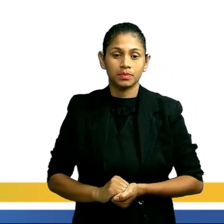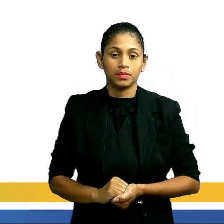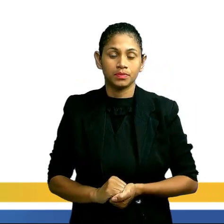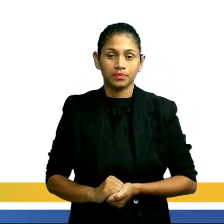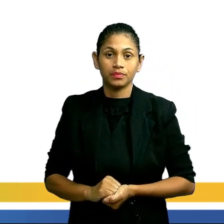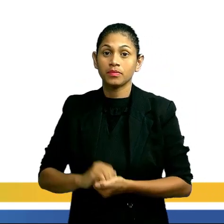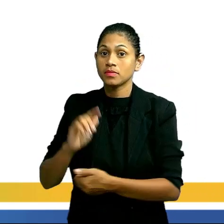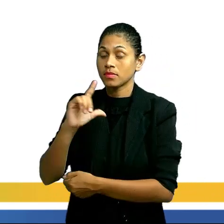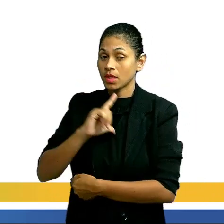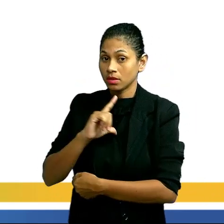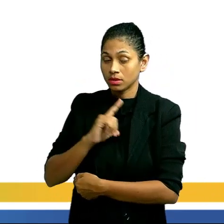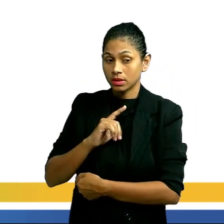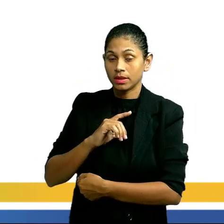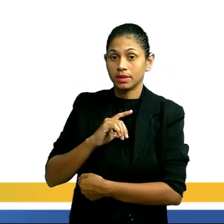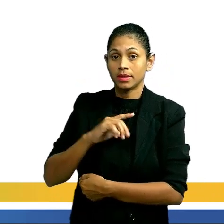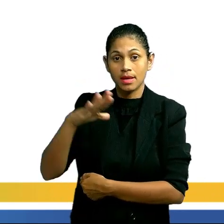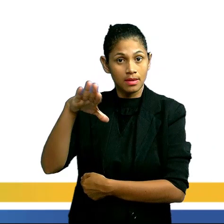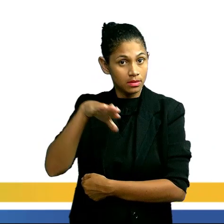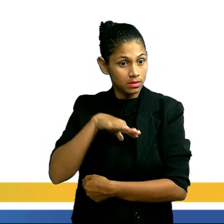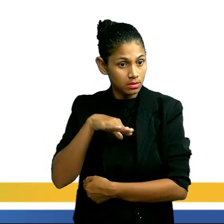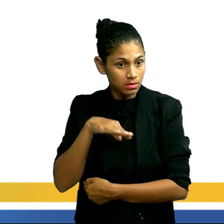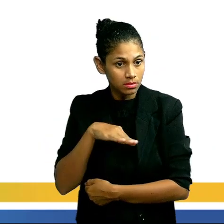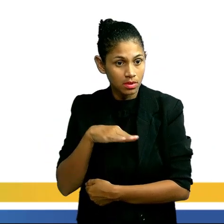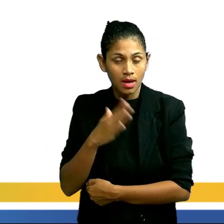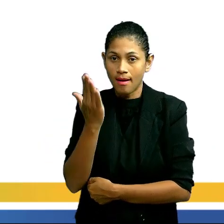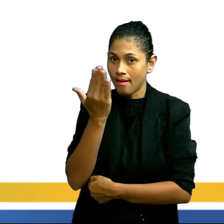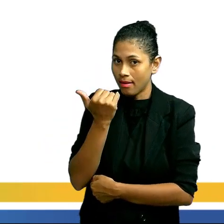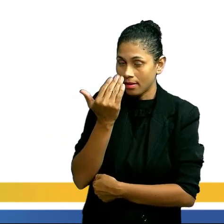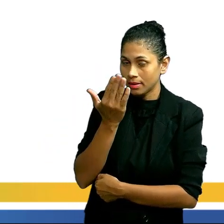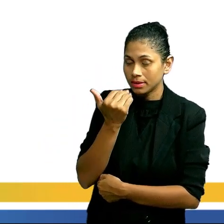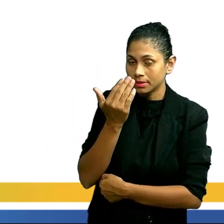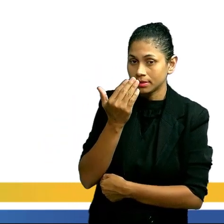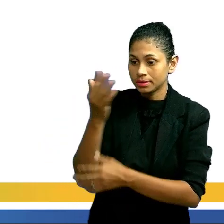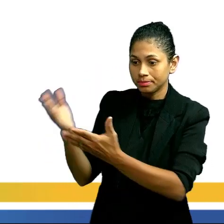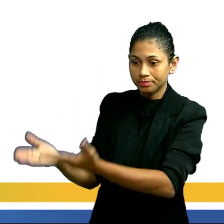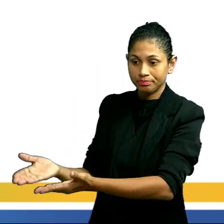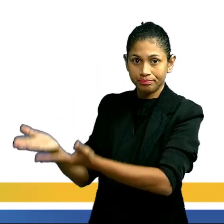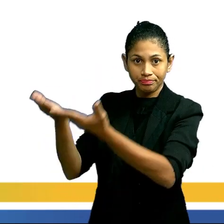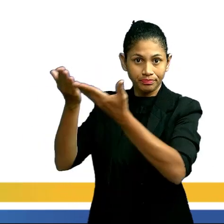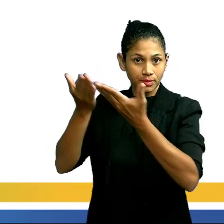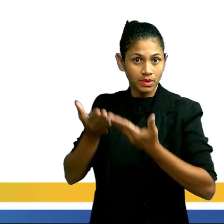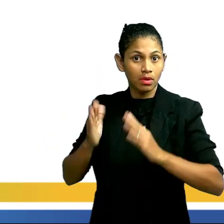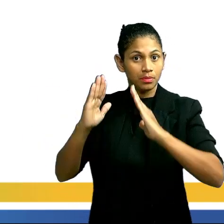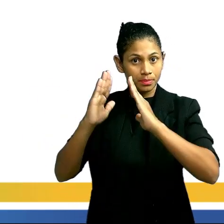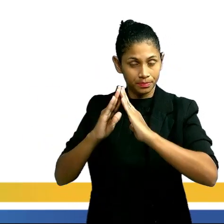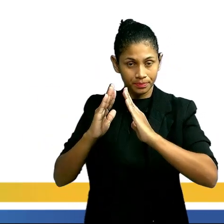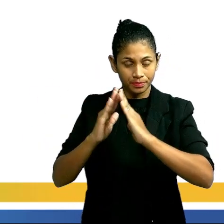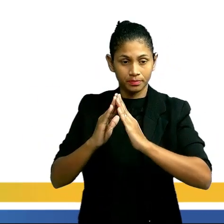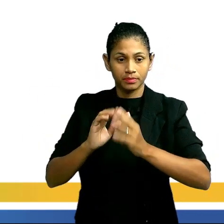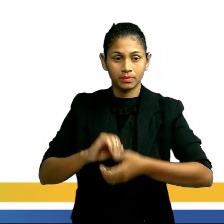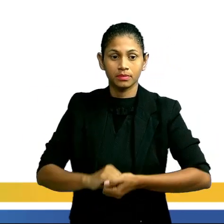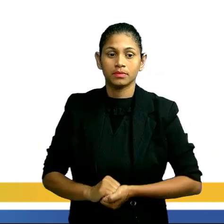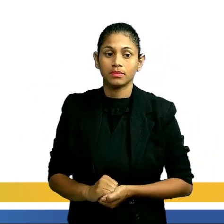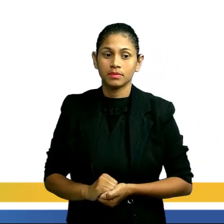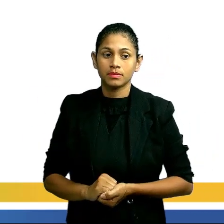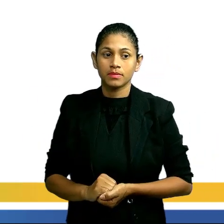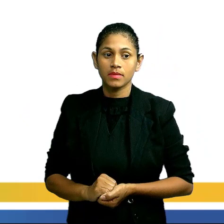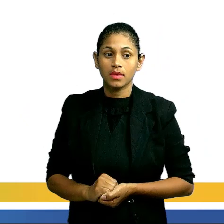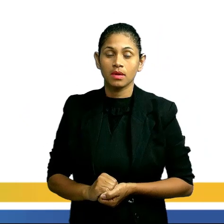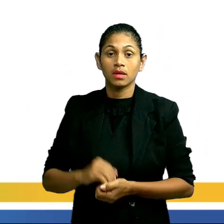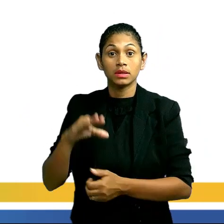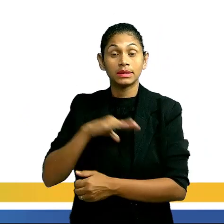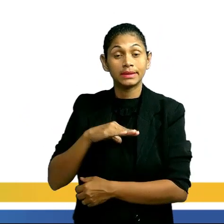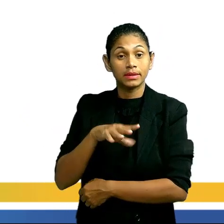Nós temos aí a cidade, a alimentação e a hospedagem. Na cidade A, a